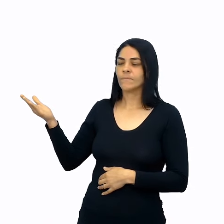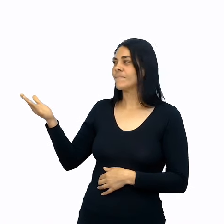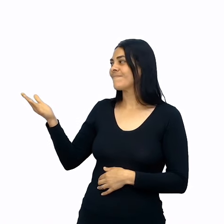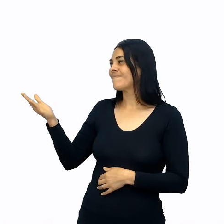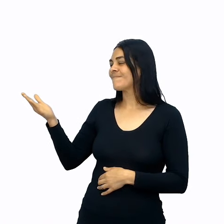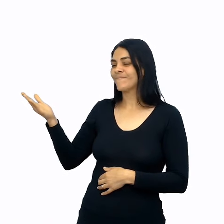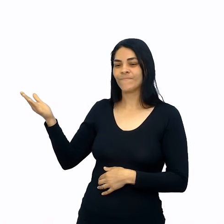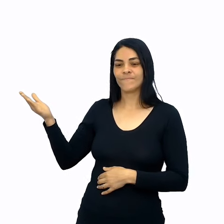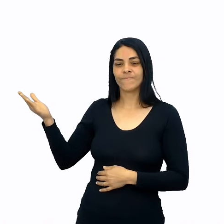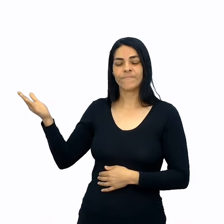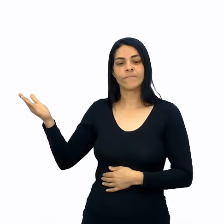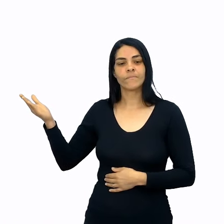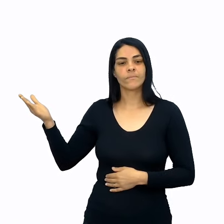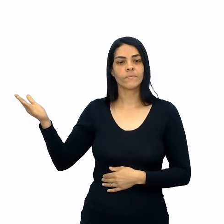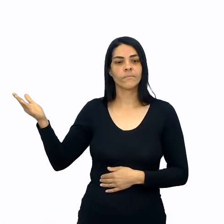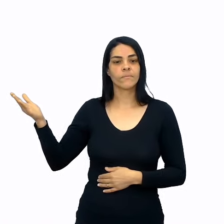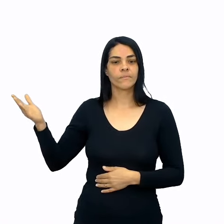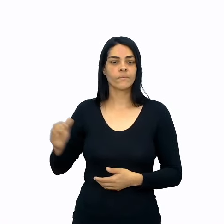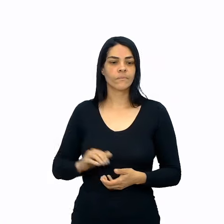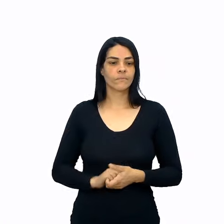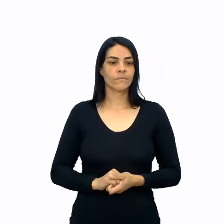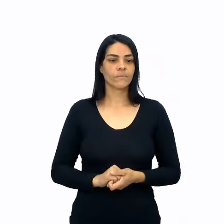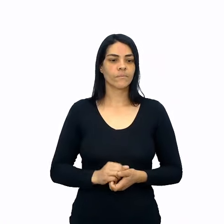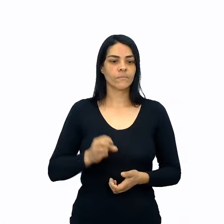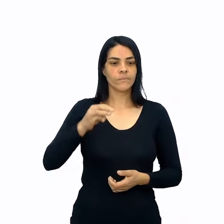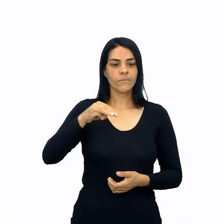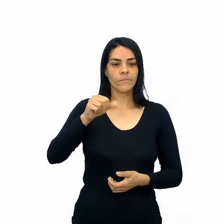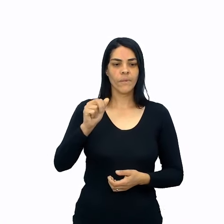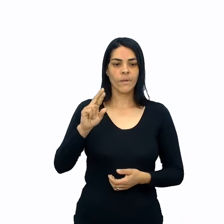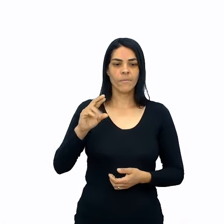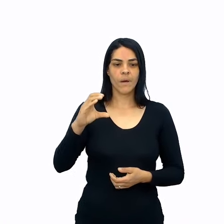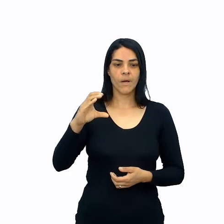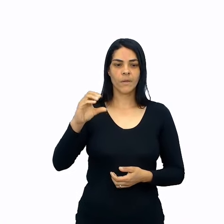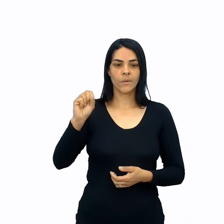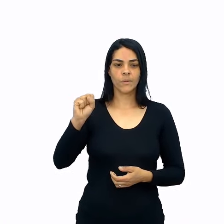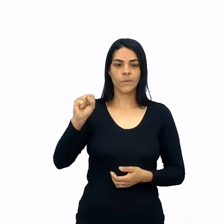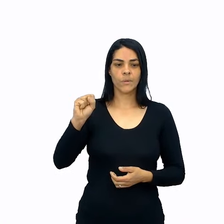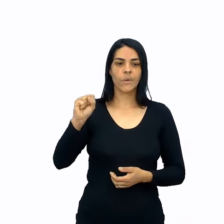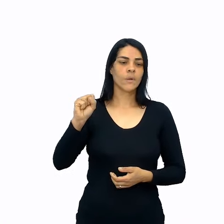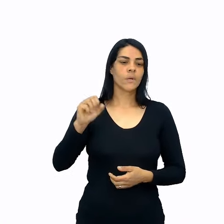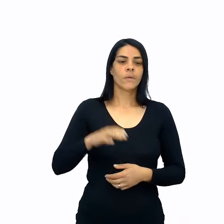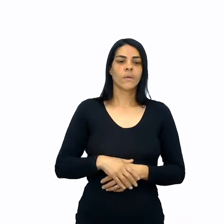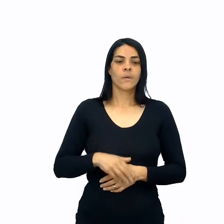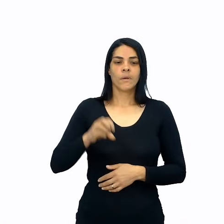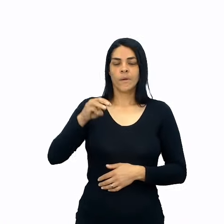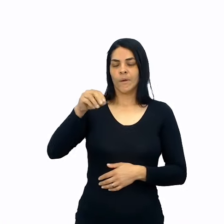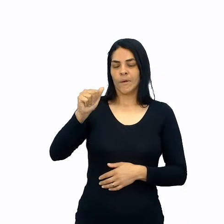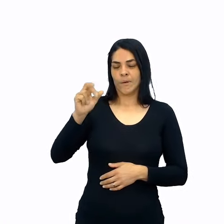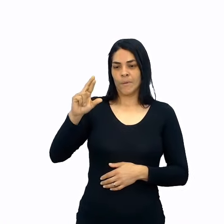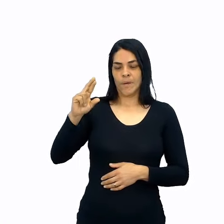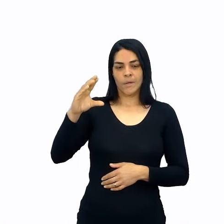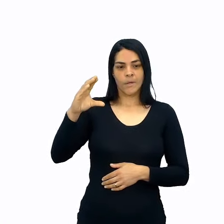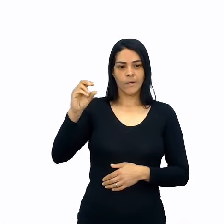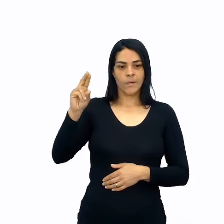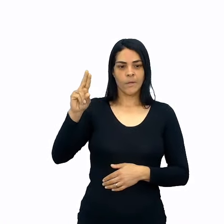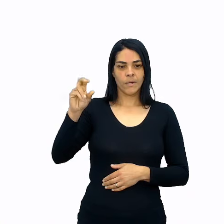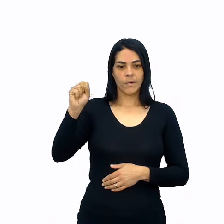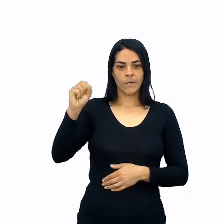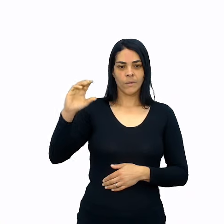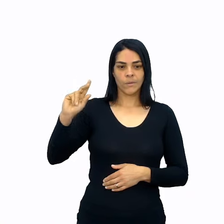Então, o Markuski, muito conhecido de vocês, da área de linguística, nos diz que defende